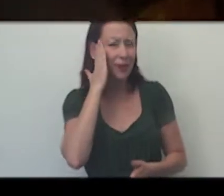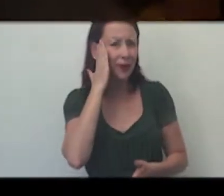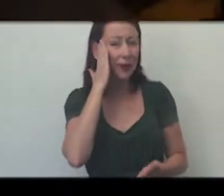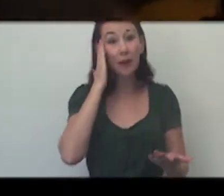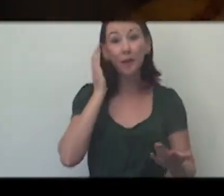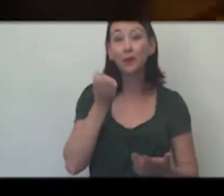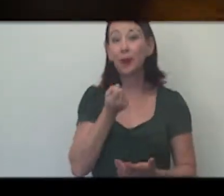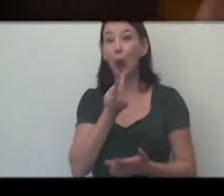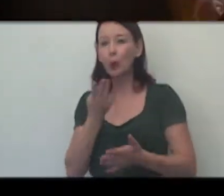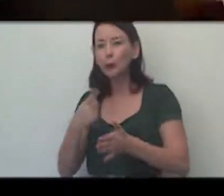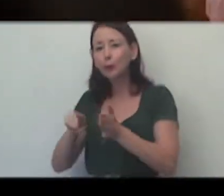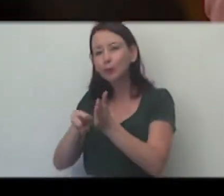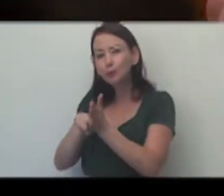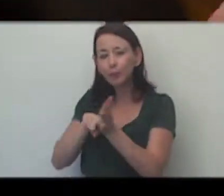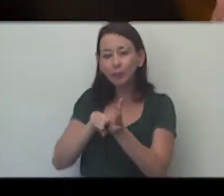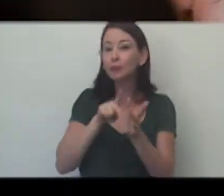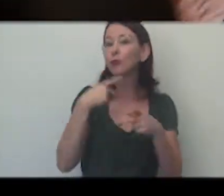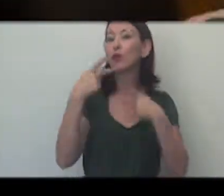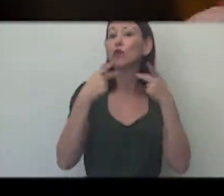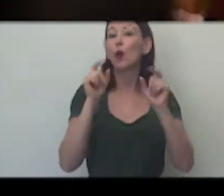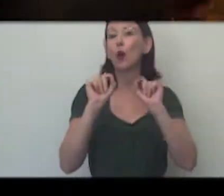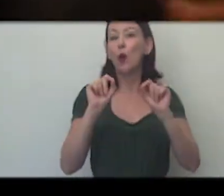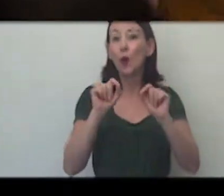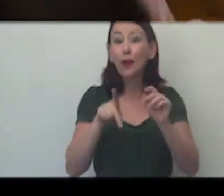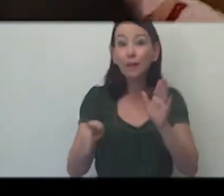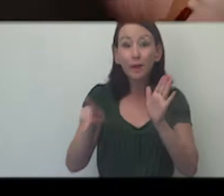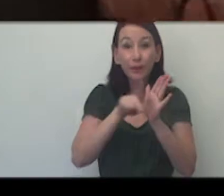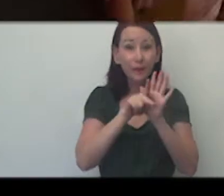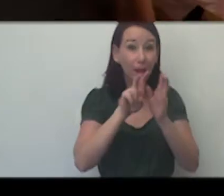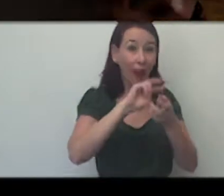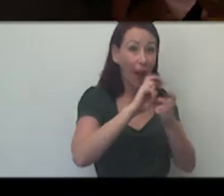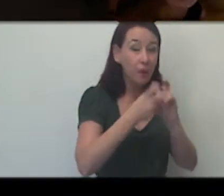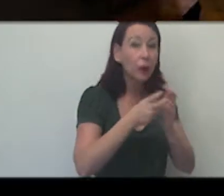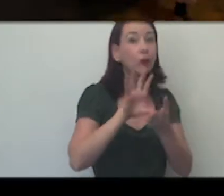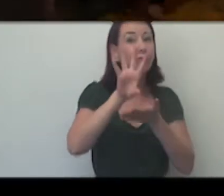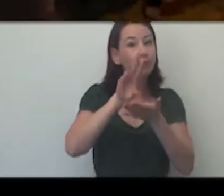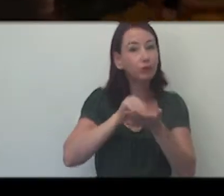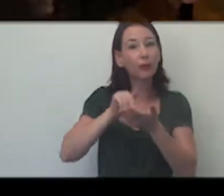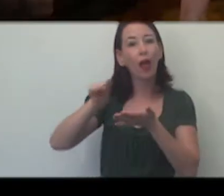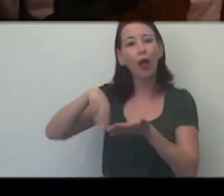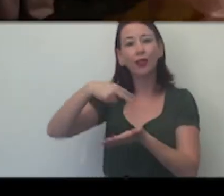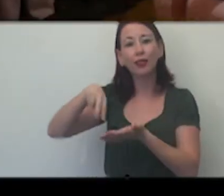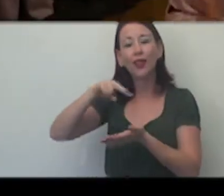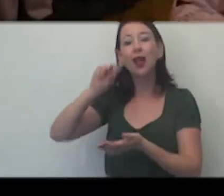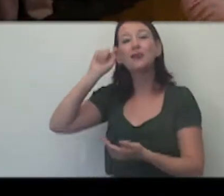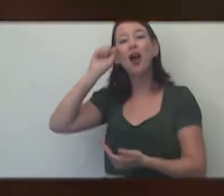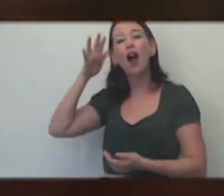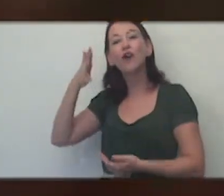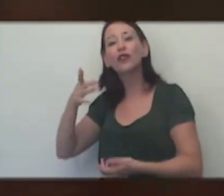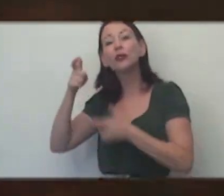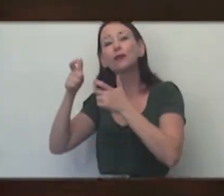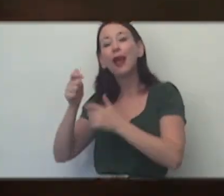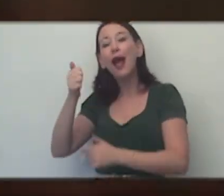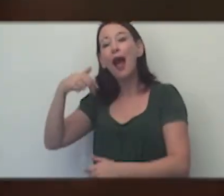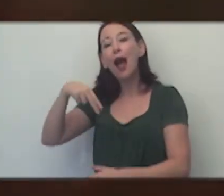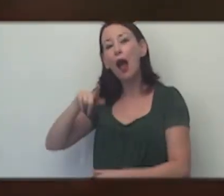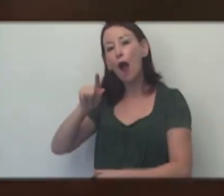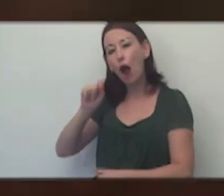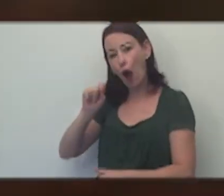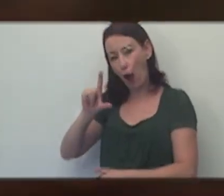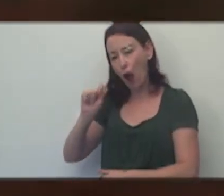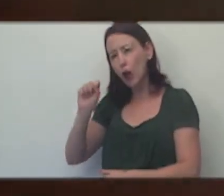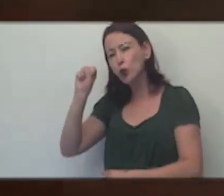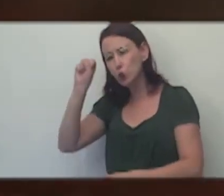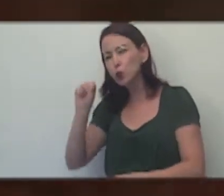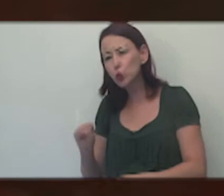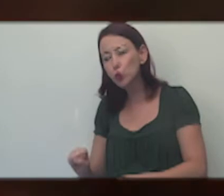Alguns estudiosos dizem que suas raízes estão na dança africana Ngolo, do sul de Angola, que é um ritual de passagem